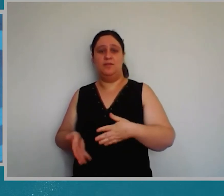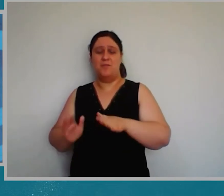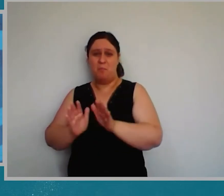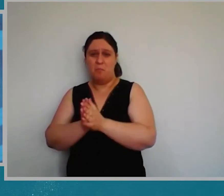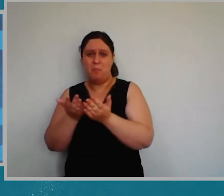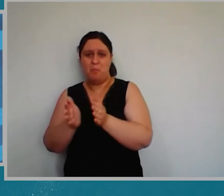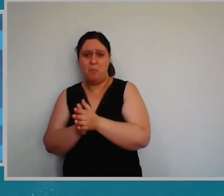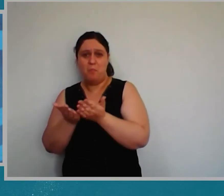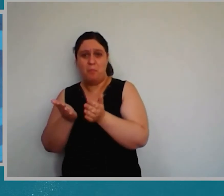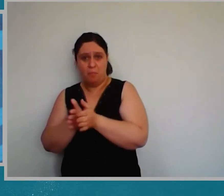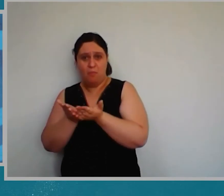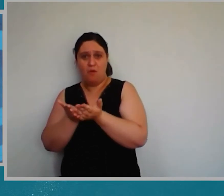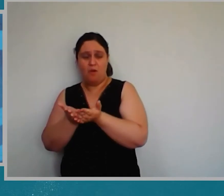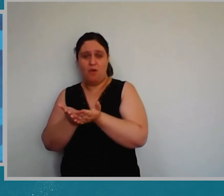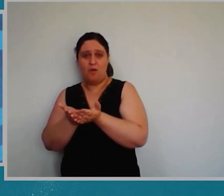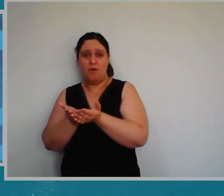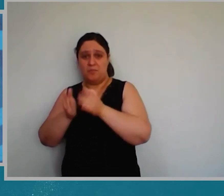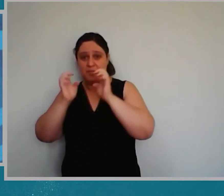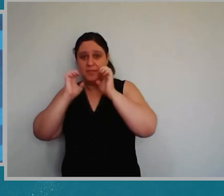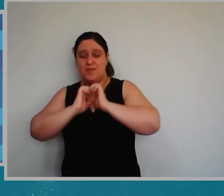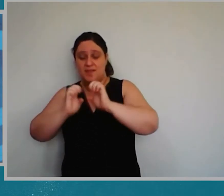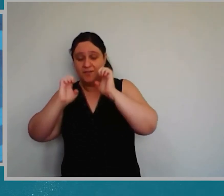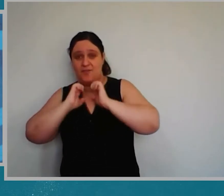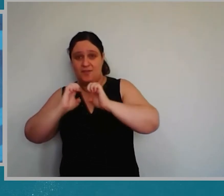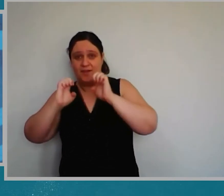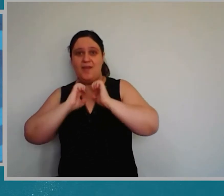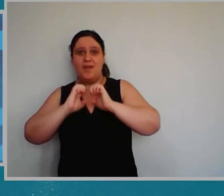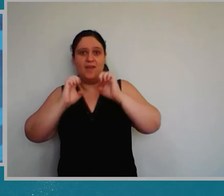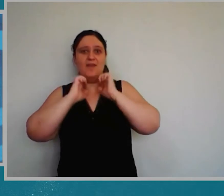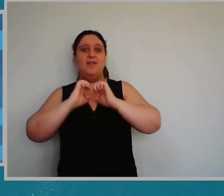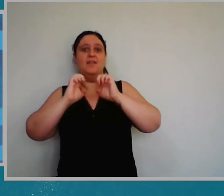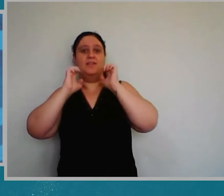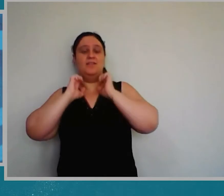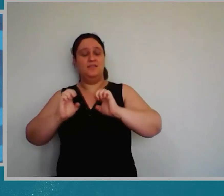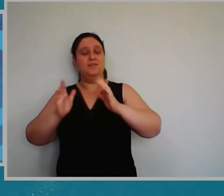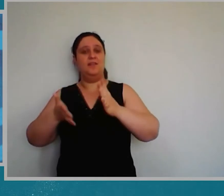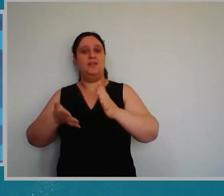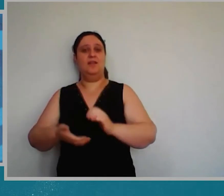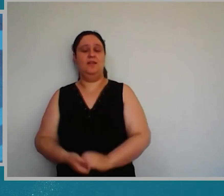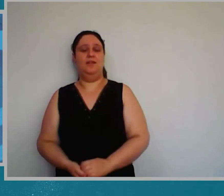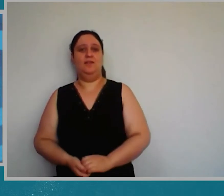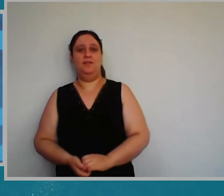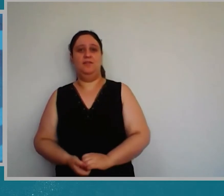está sendo pregado o Evangelho.